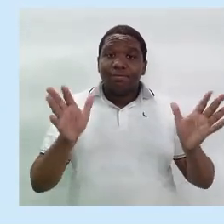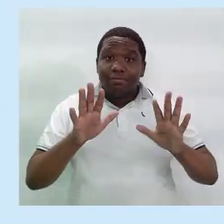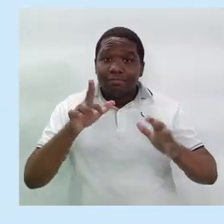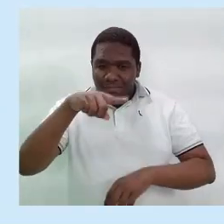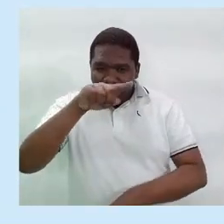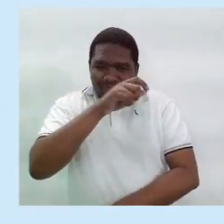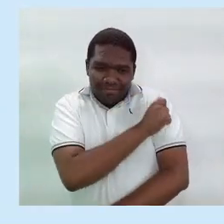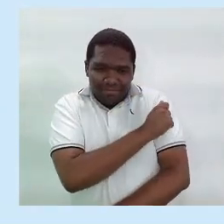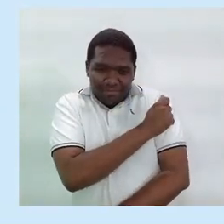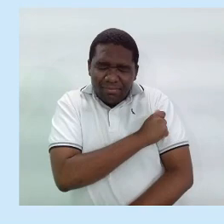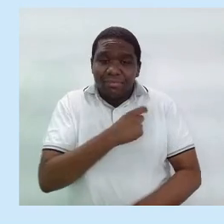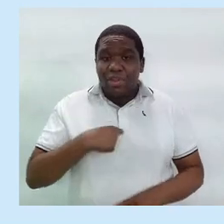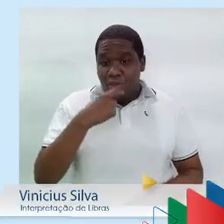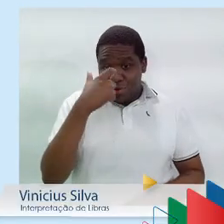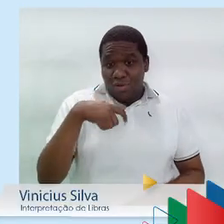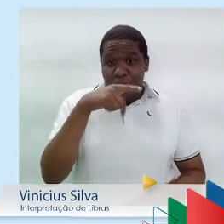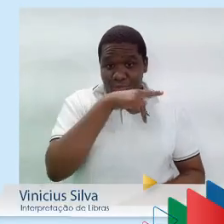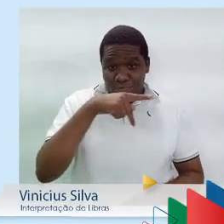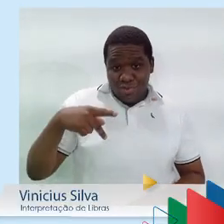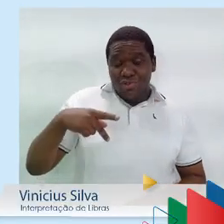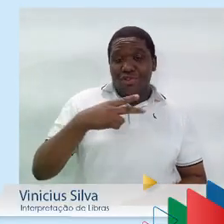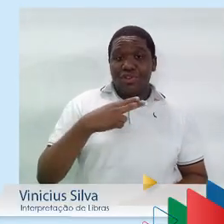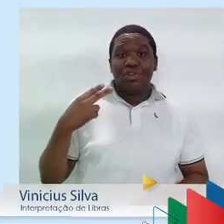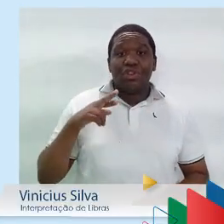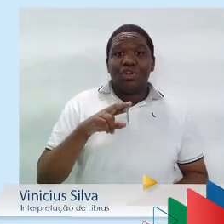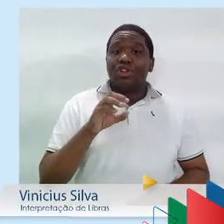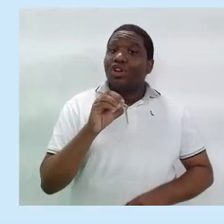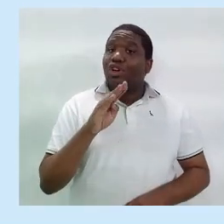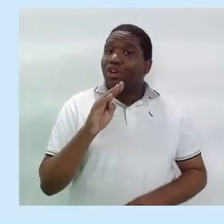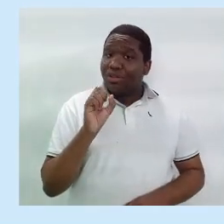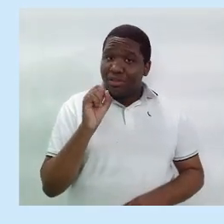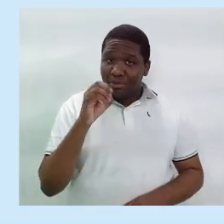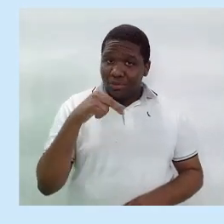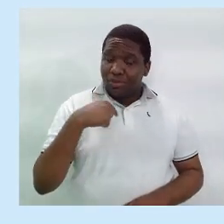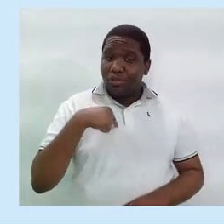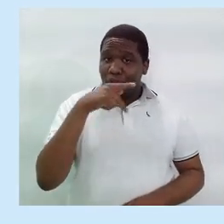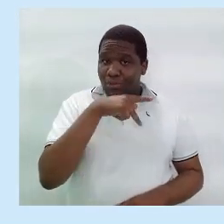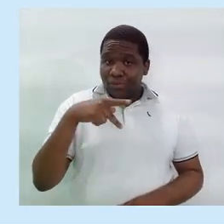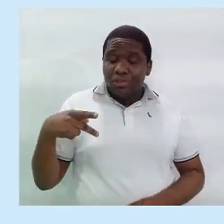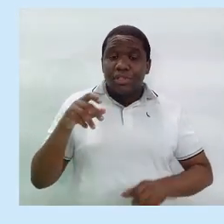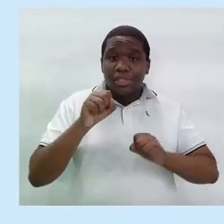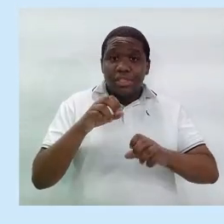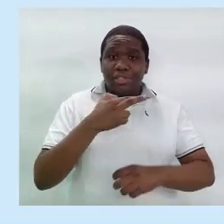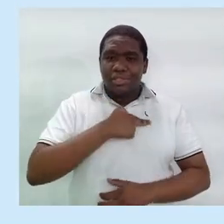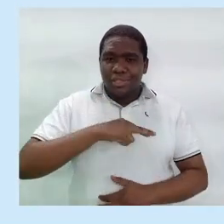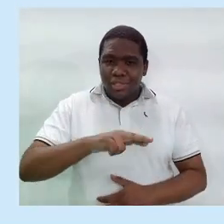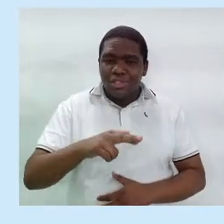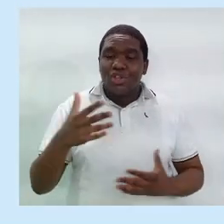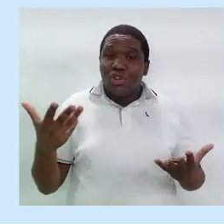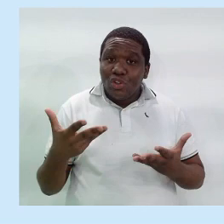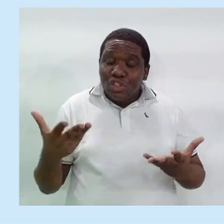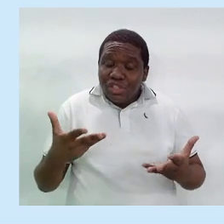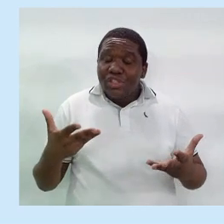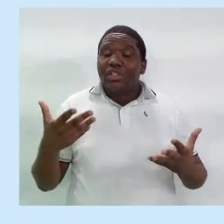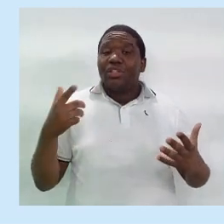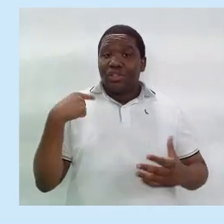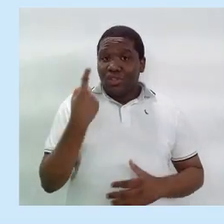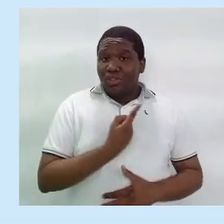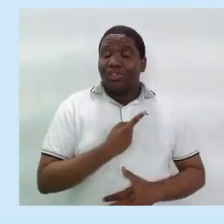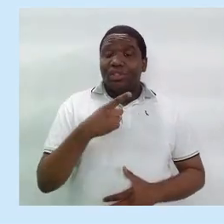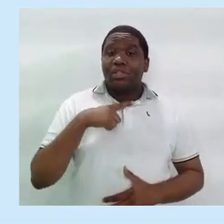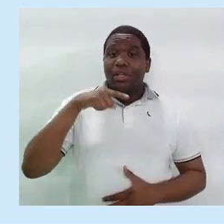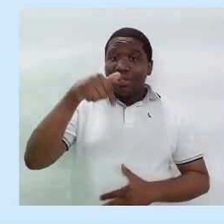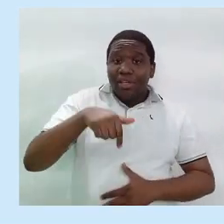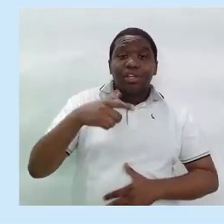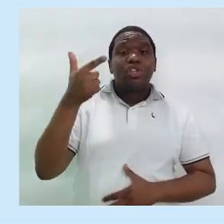Olá, estudantes! Eu sou o professor Robson Anselmo Tavares, professor de ensino religioso. E hoje nós temos mais